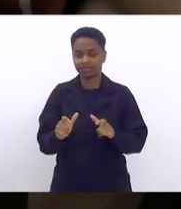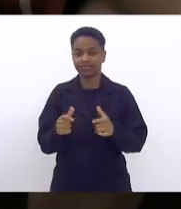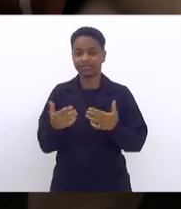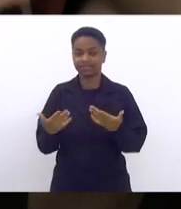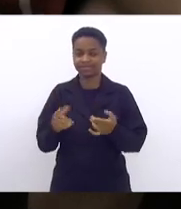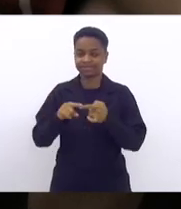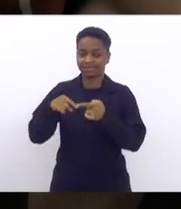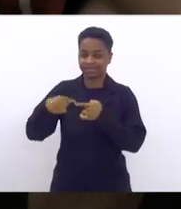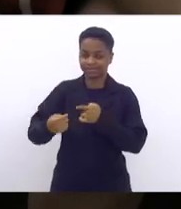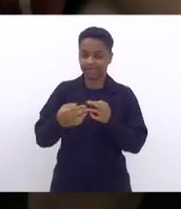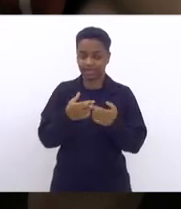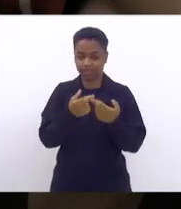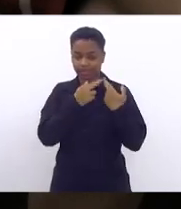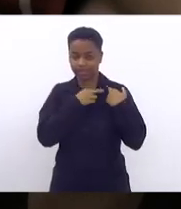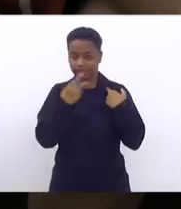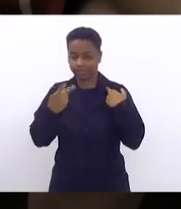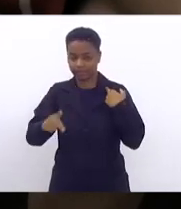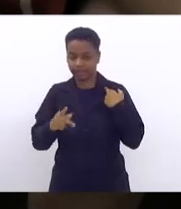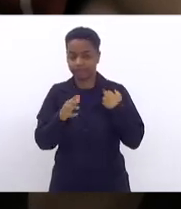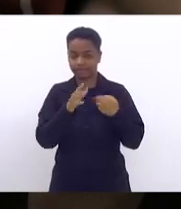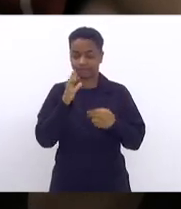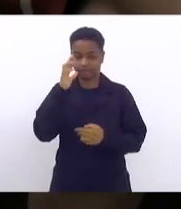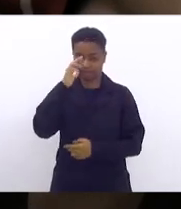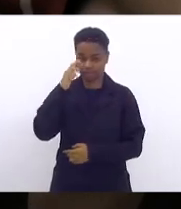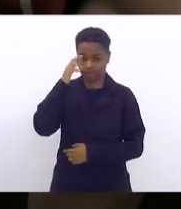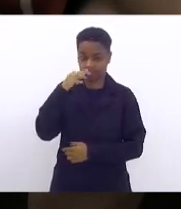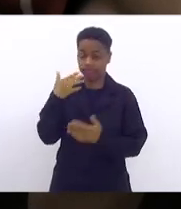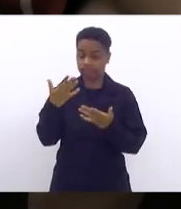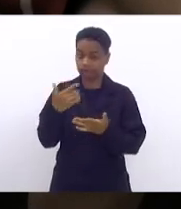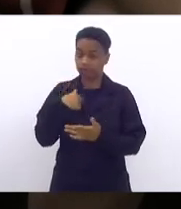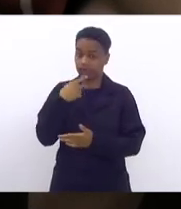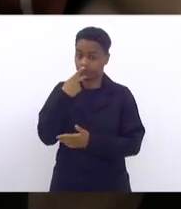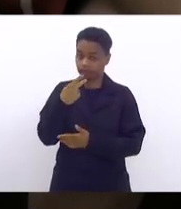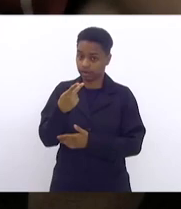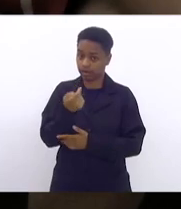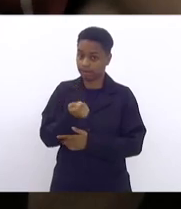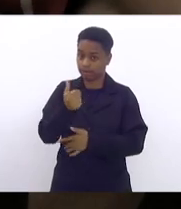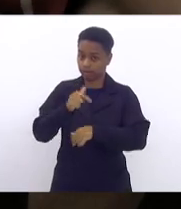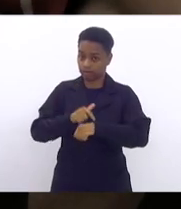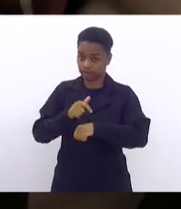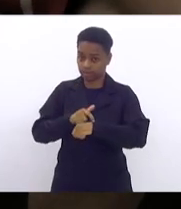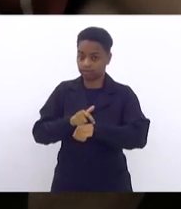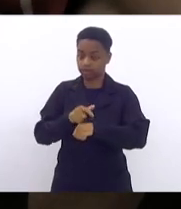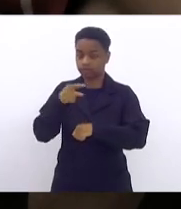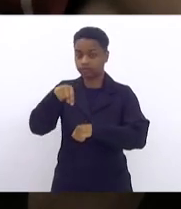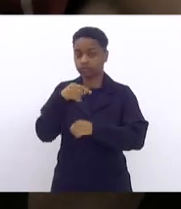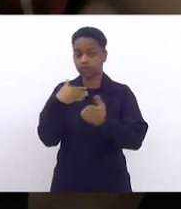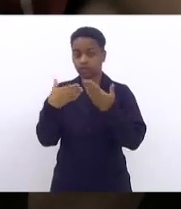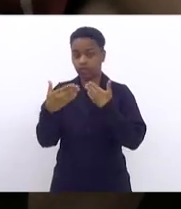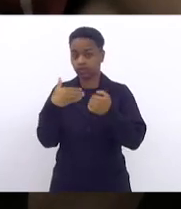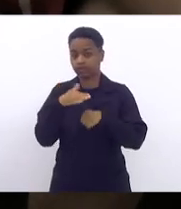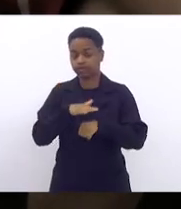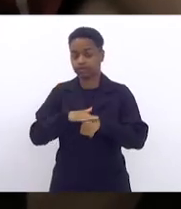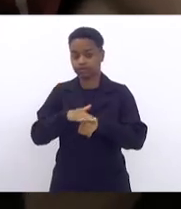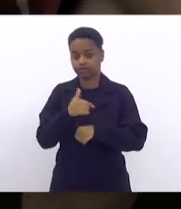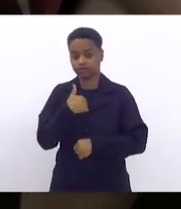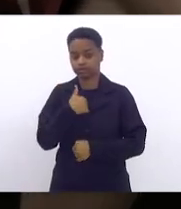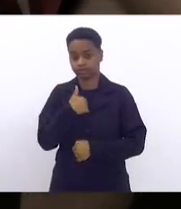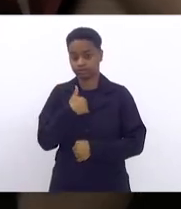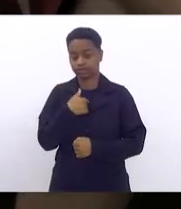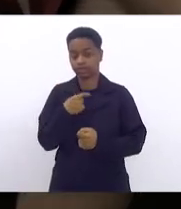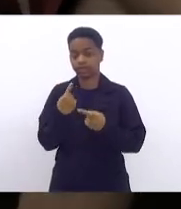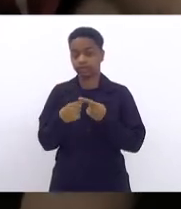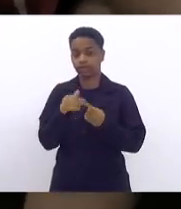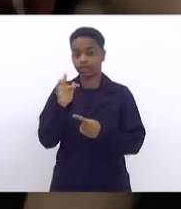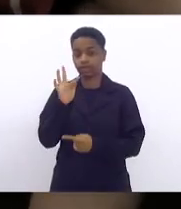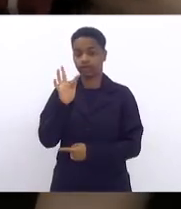ele fiscalizar. Eu dizia, ainda há pouco, alguém conversava sobre esse tema comigo, quando o